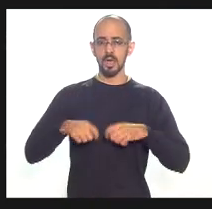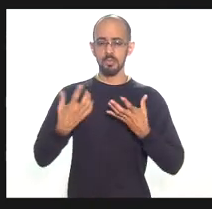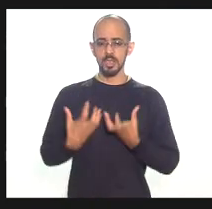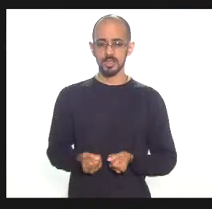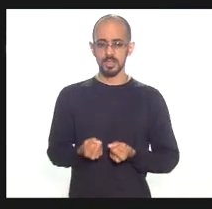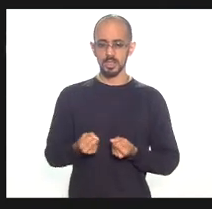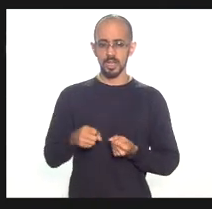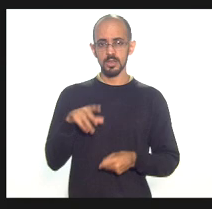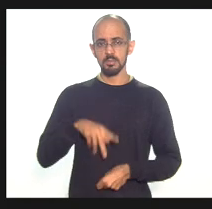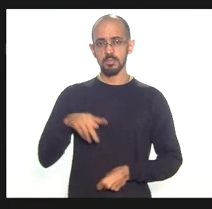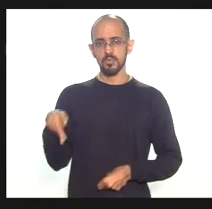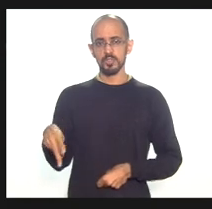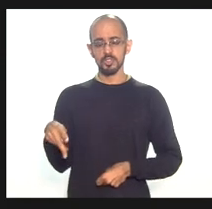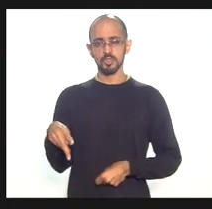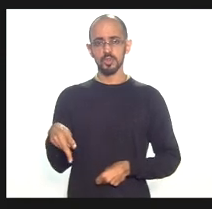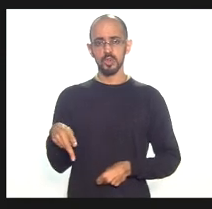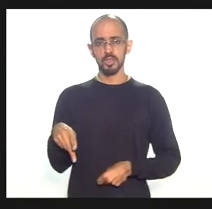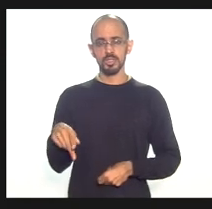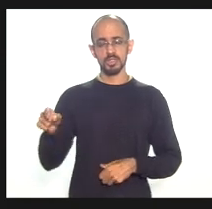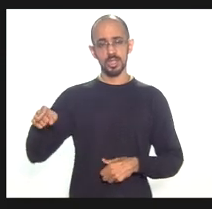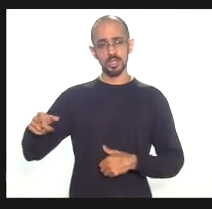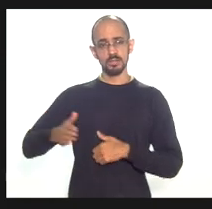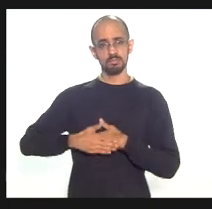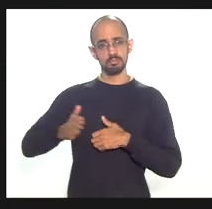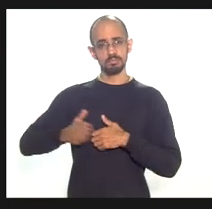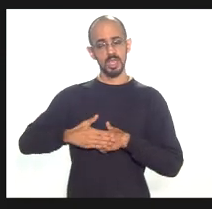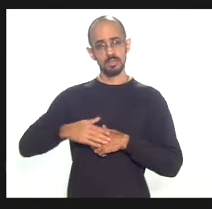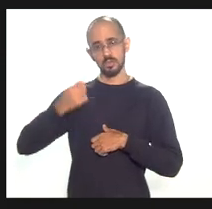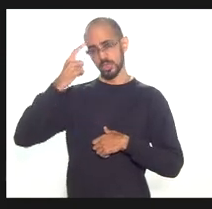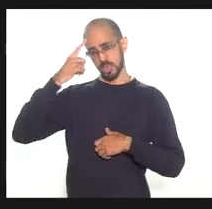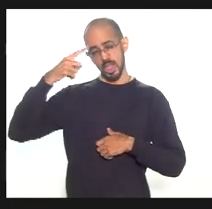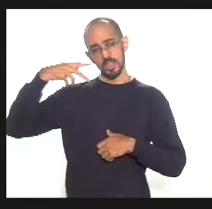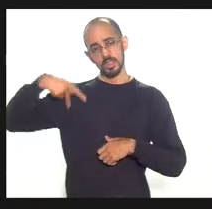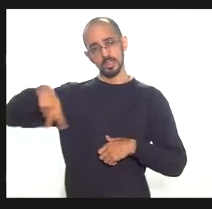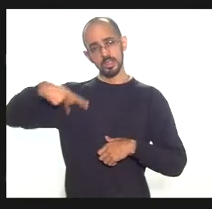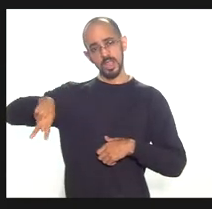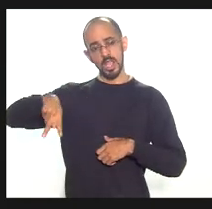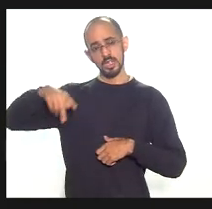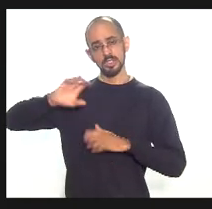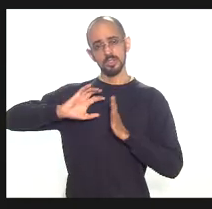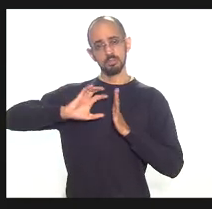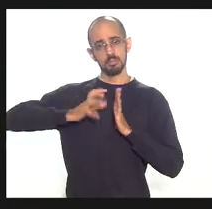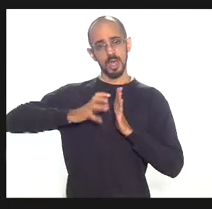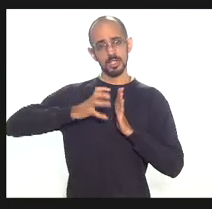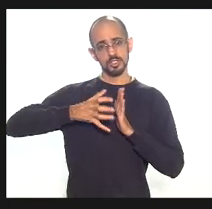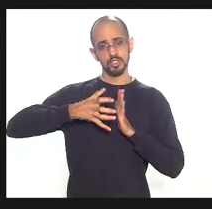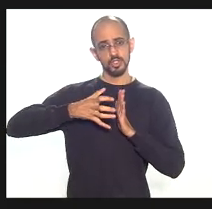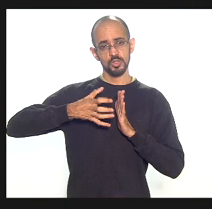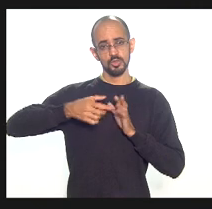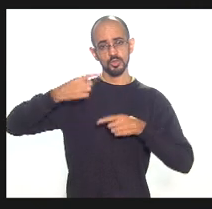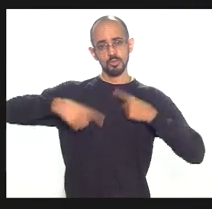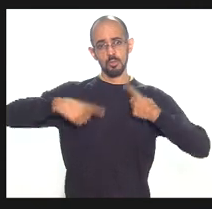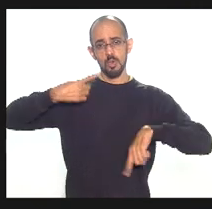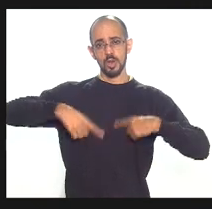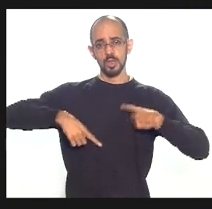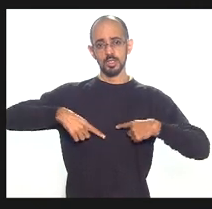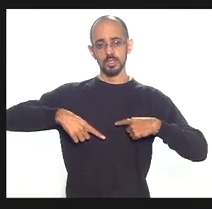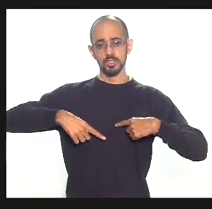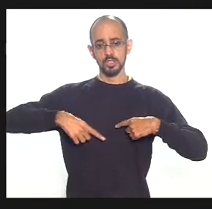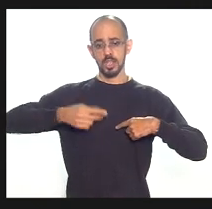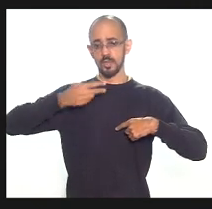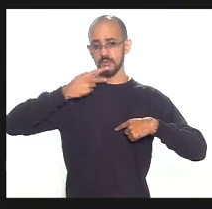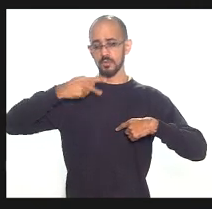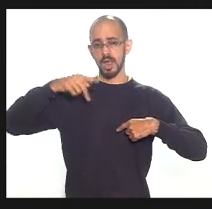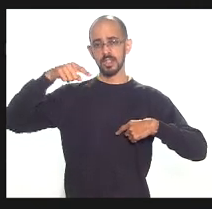professores venham com as suas ideologias partidárias com as suas ideologias políticas e venham colocar